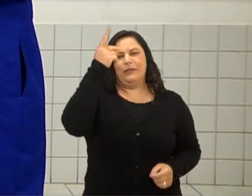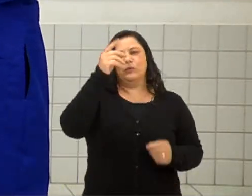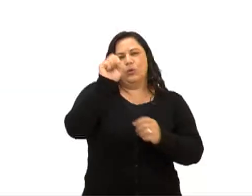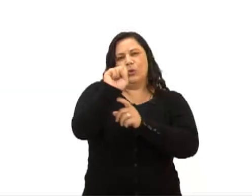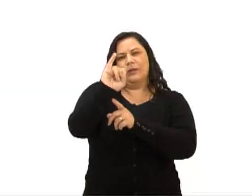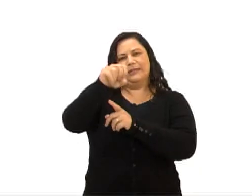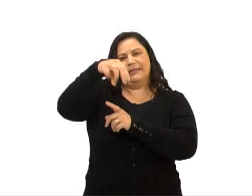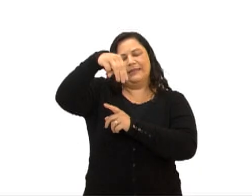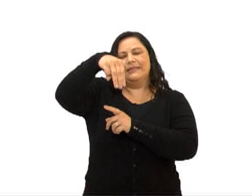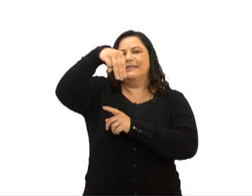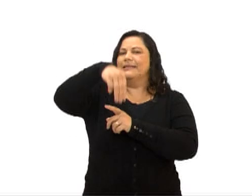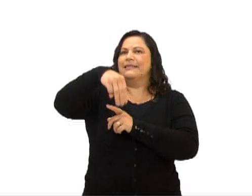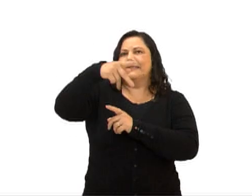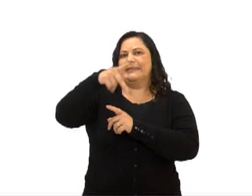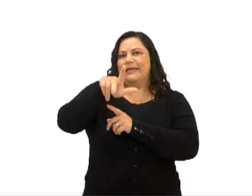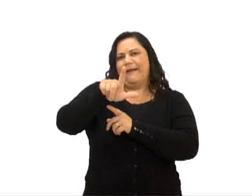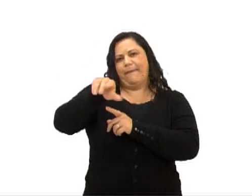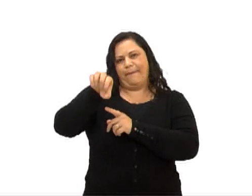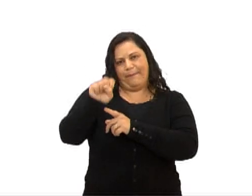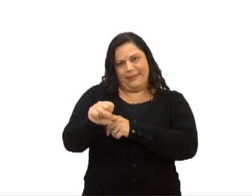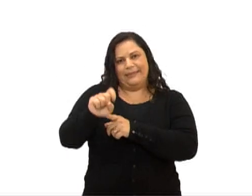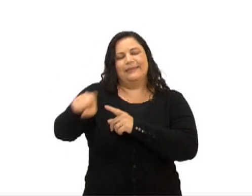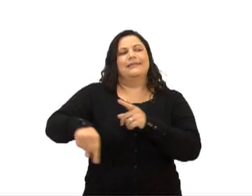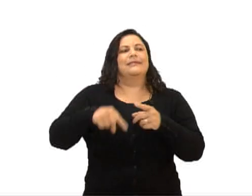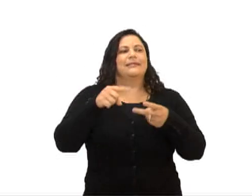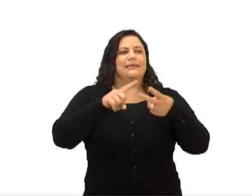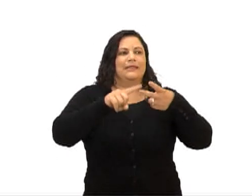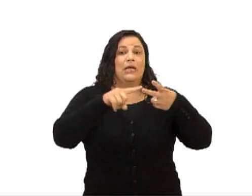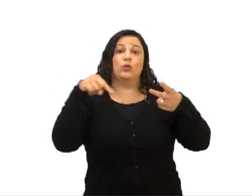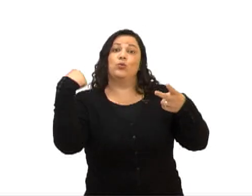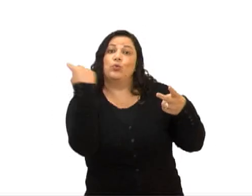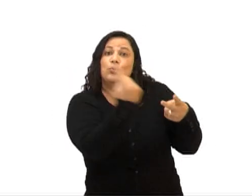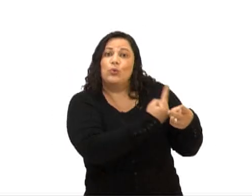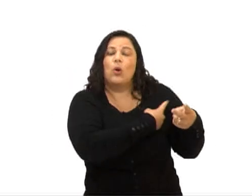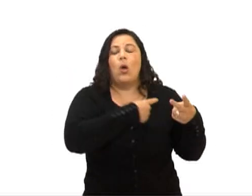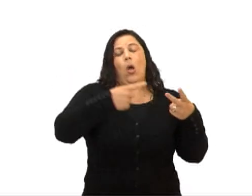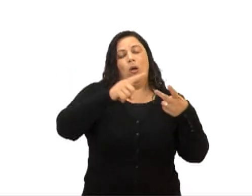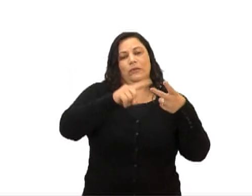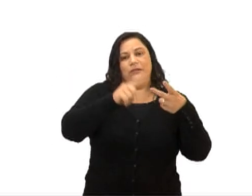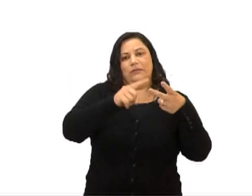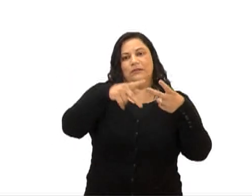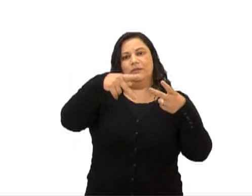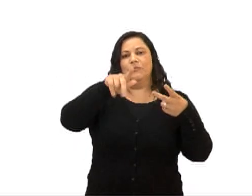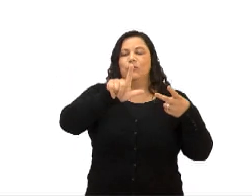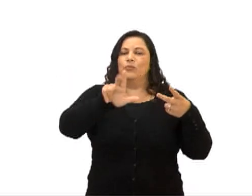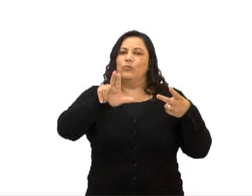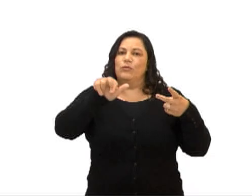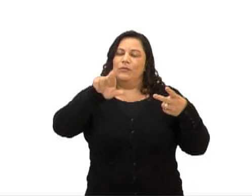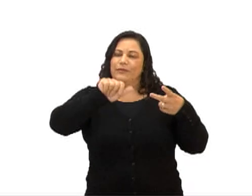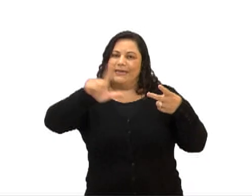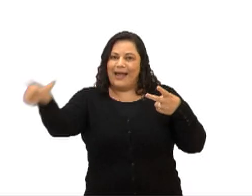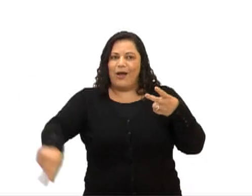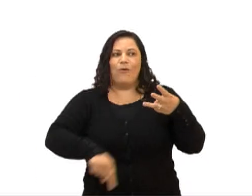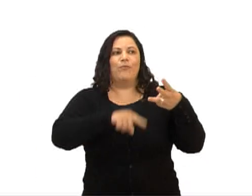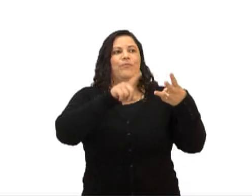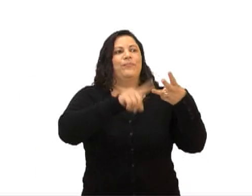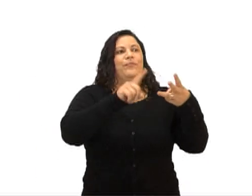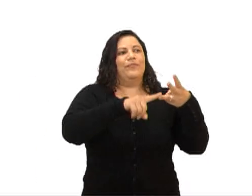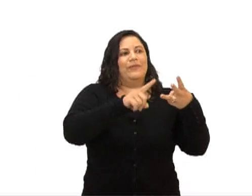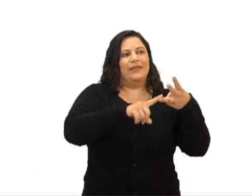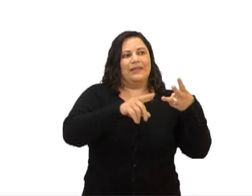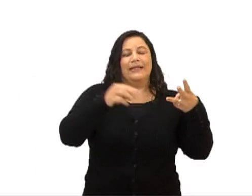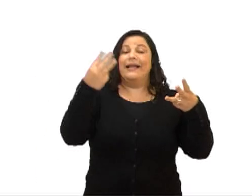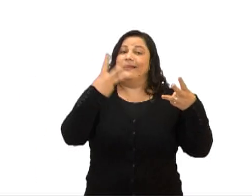vamos aprender muito hoje. Primeira pessoa do plural. Os professores e as professoras ficarão felizes.